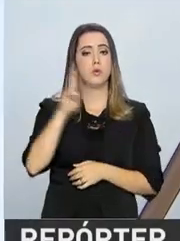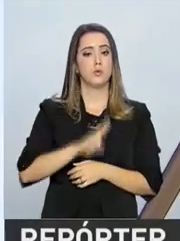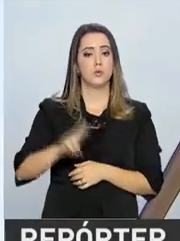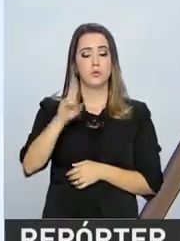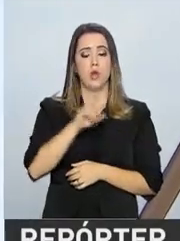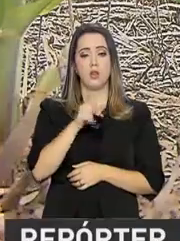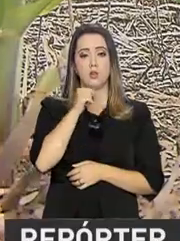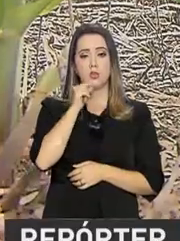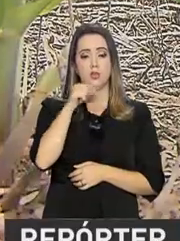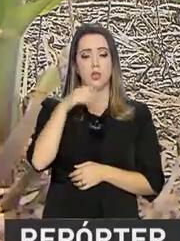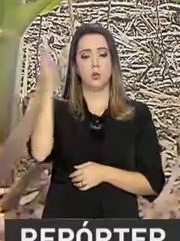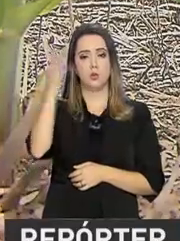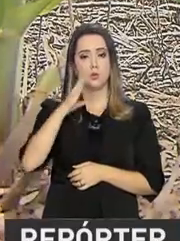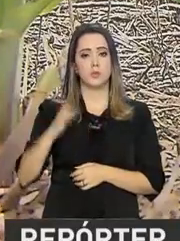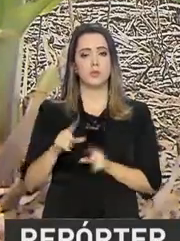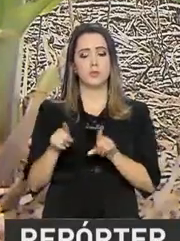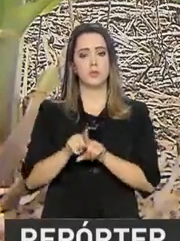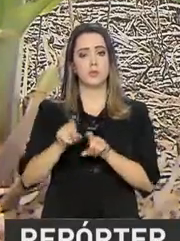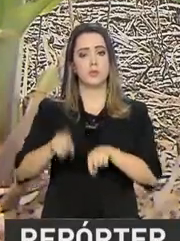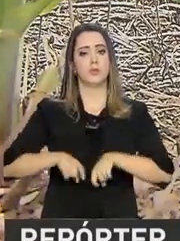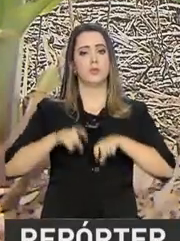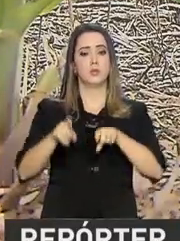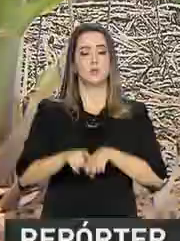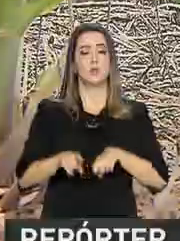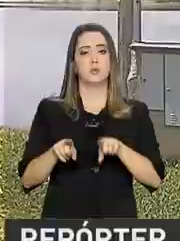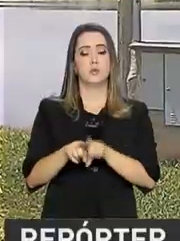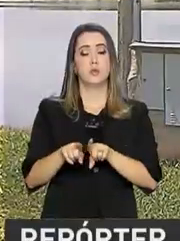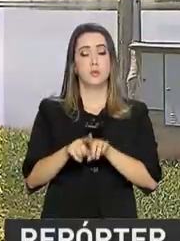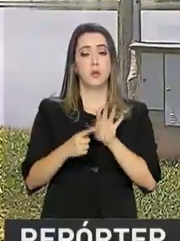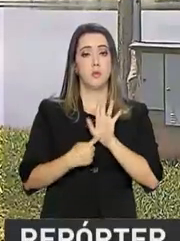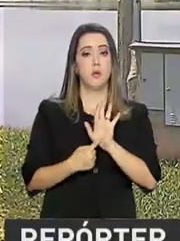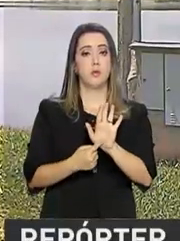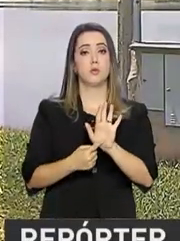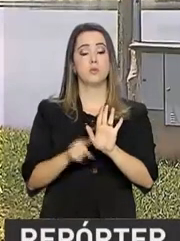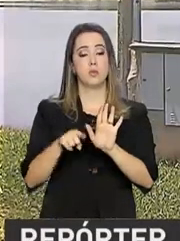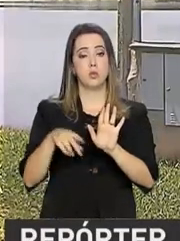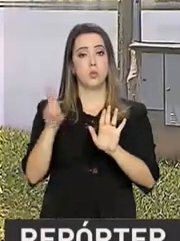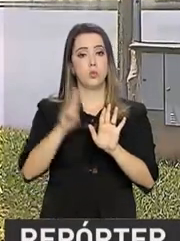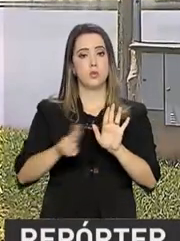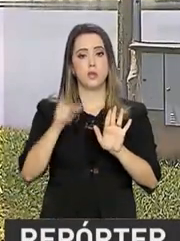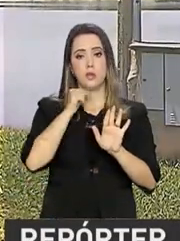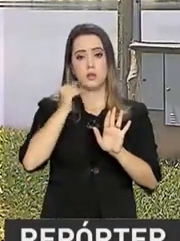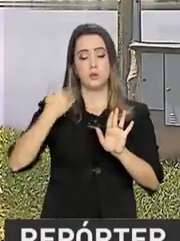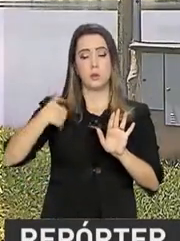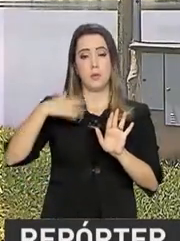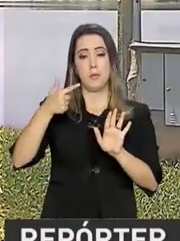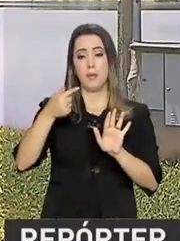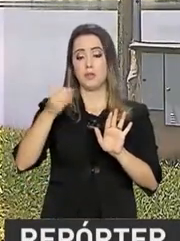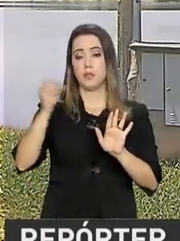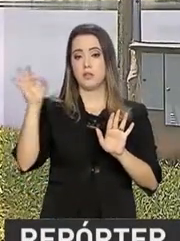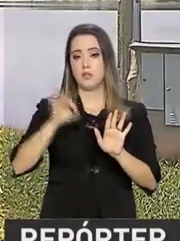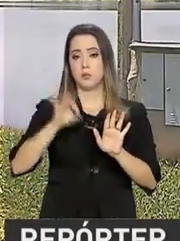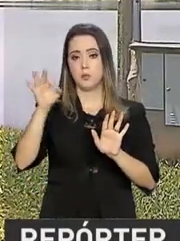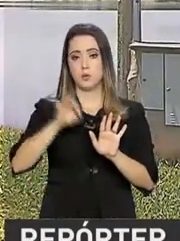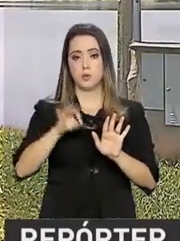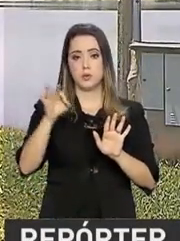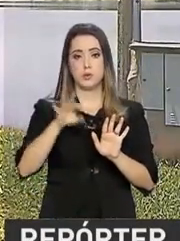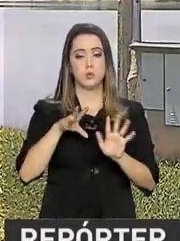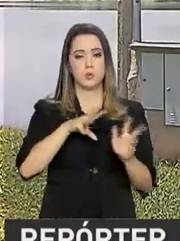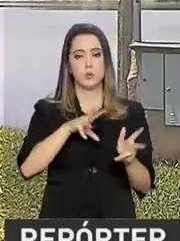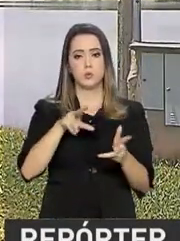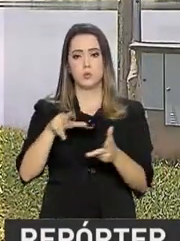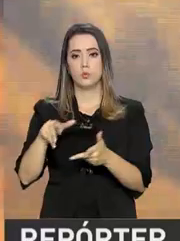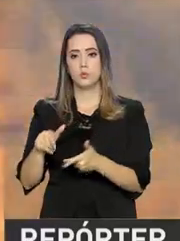água do brasil além disso a agricultura tem sido apontada como consumidora de mais de 70% das reservas globais